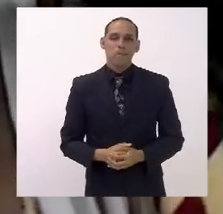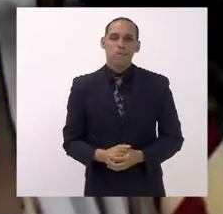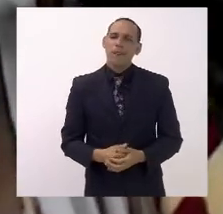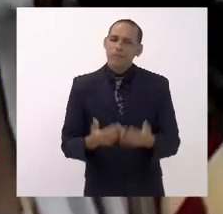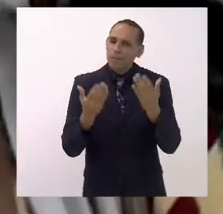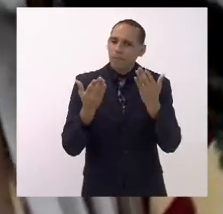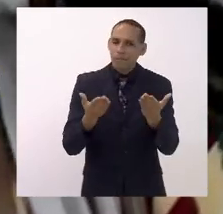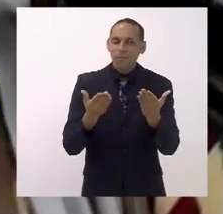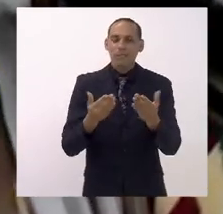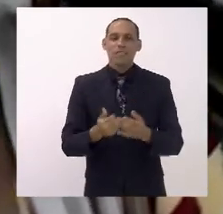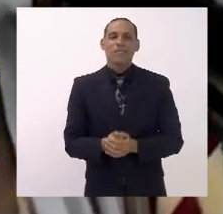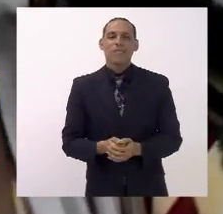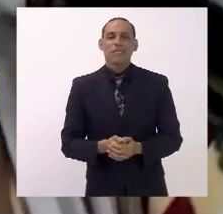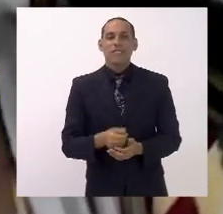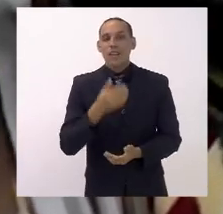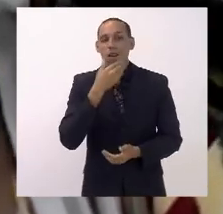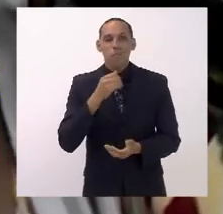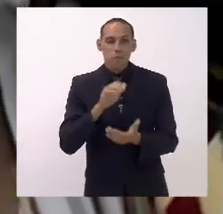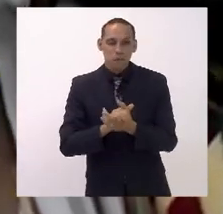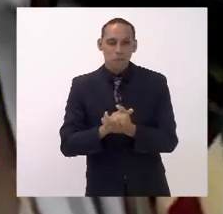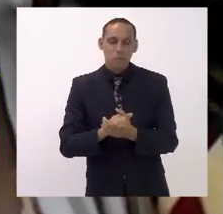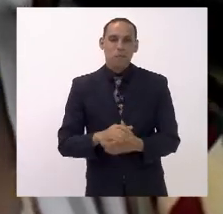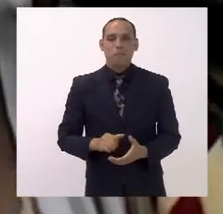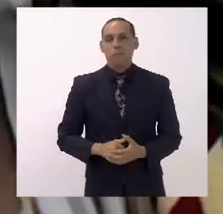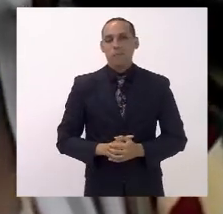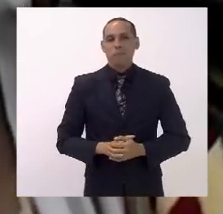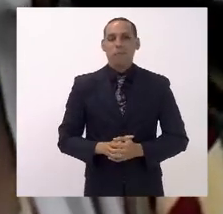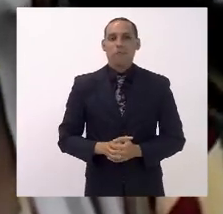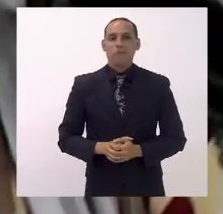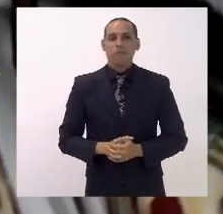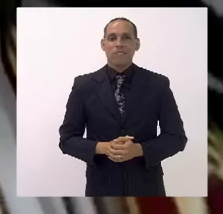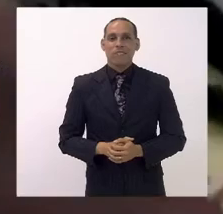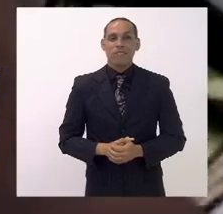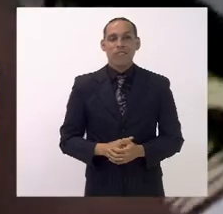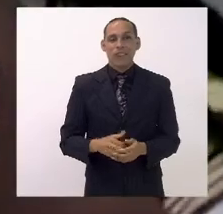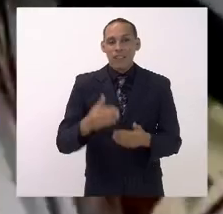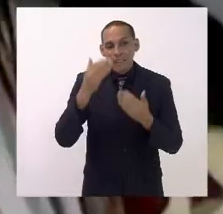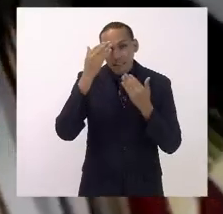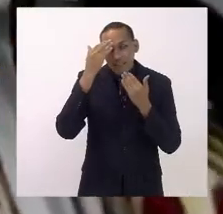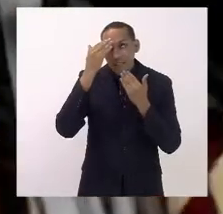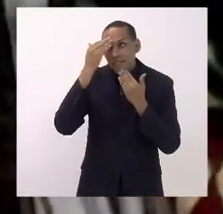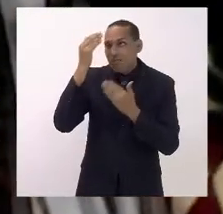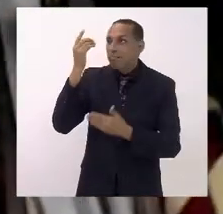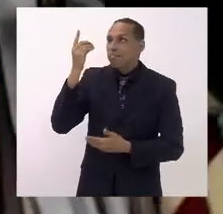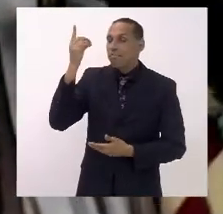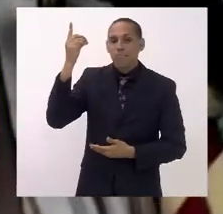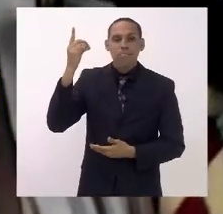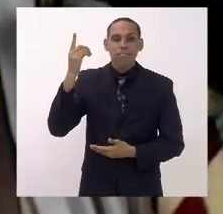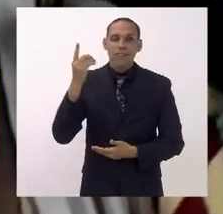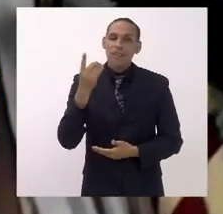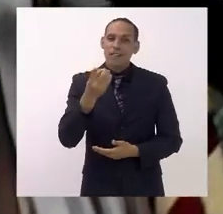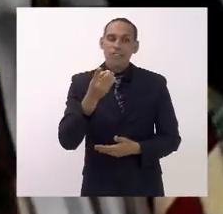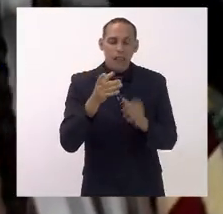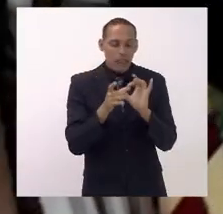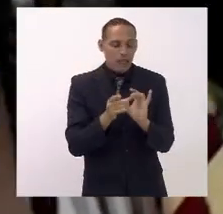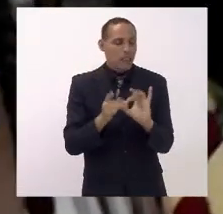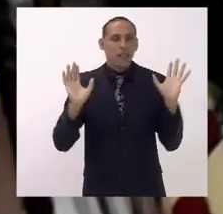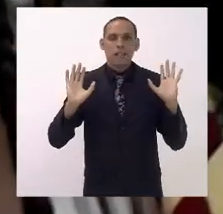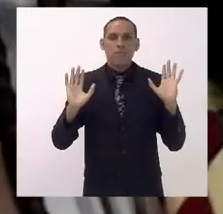Vossa Excelência, ao seu esposo, e ser grata aí a Deus pelo seu